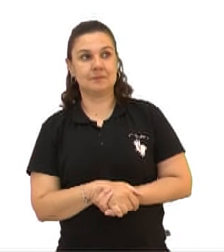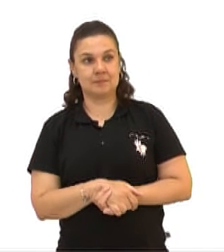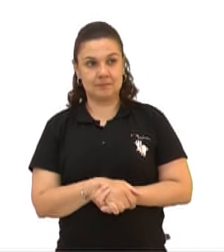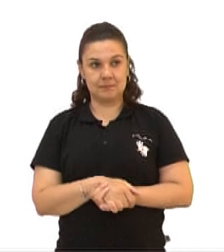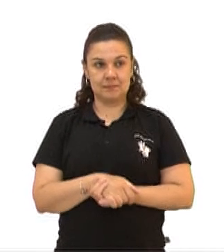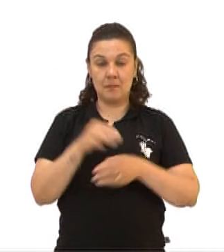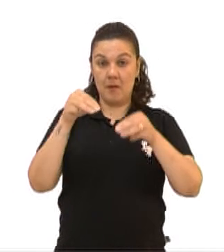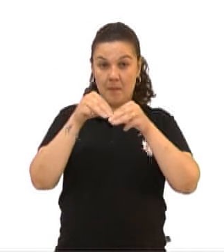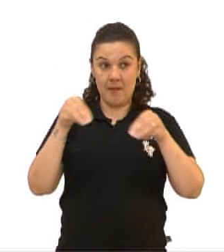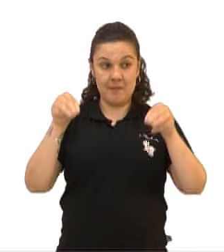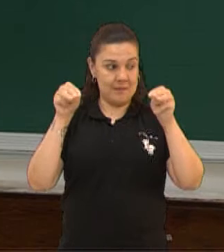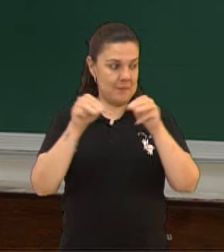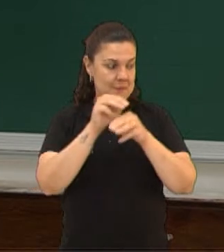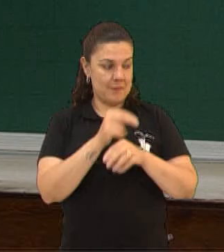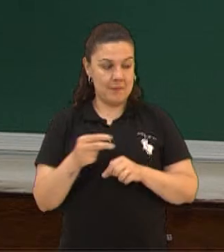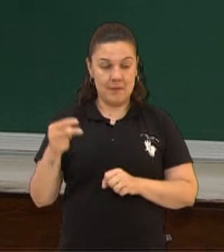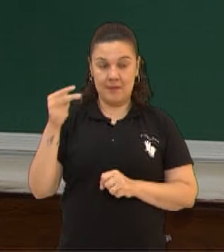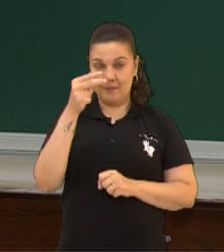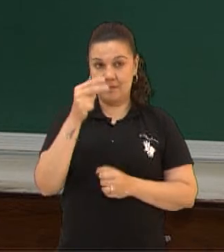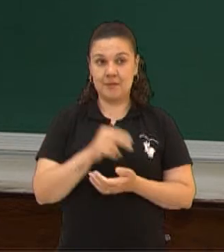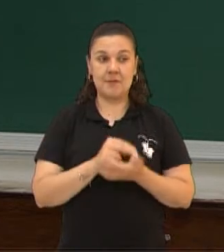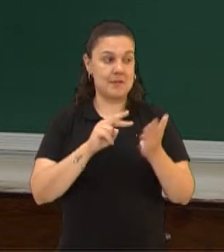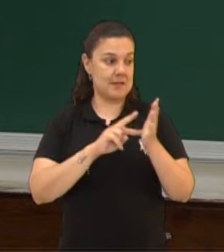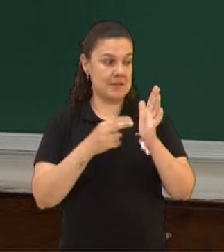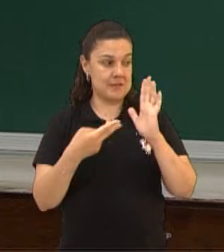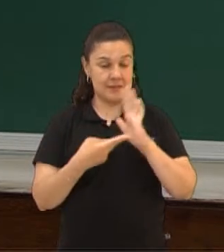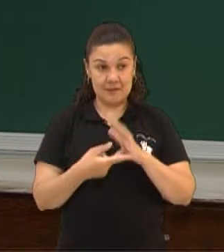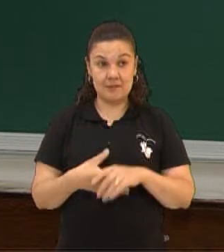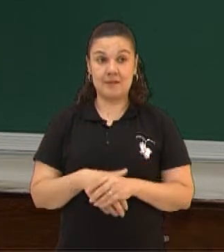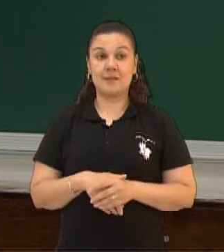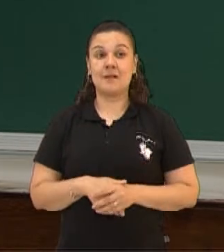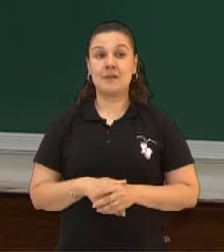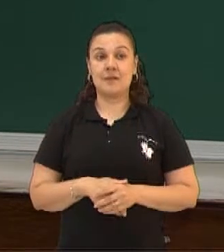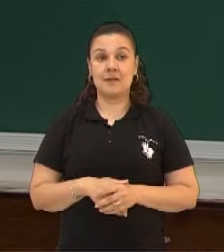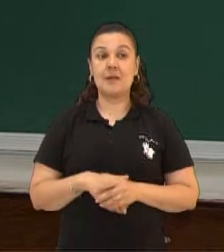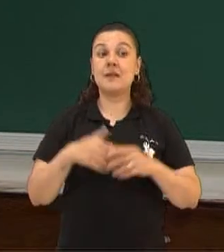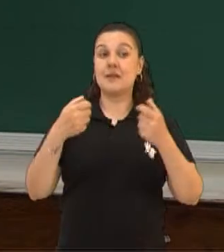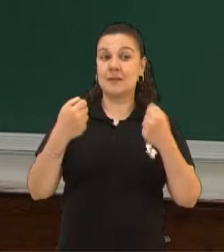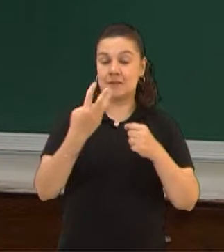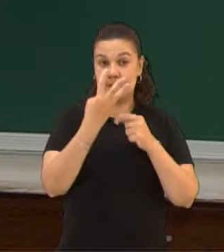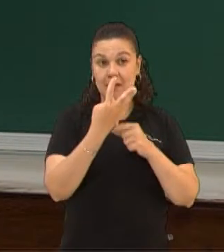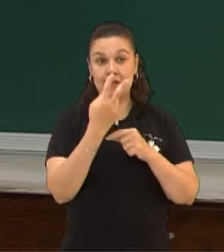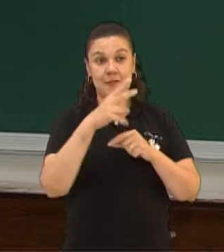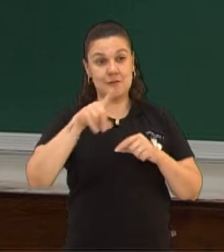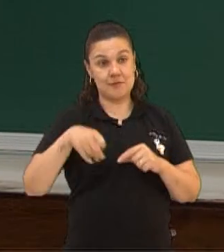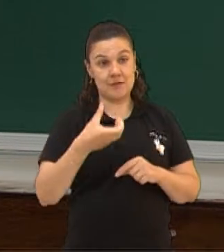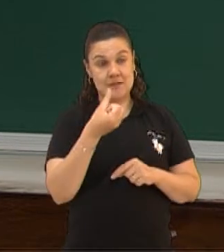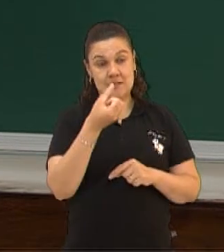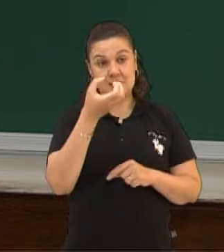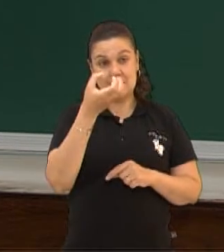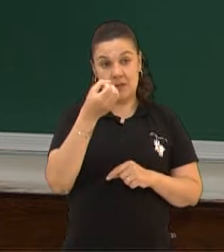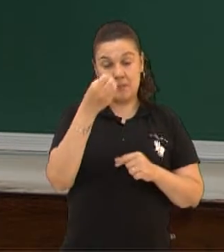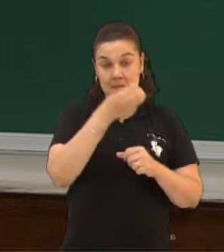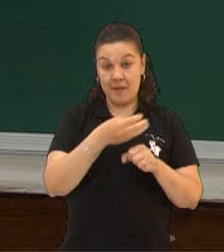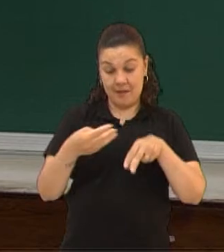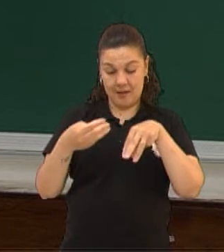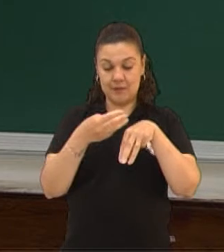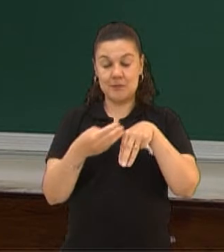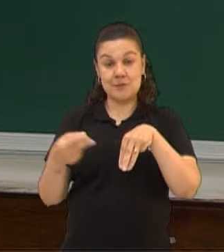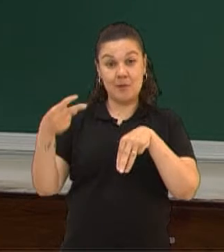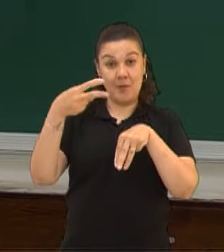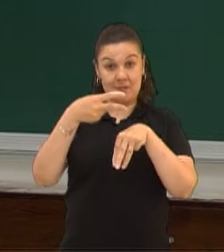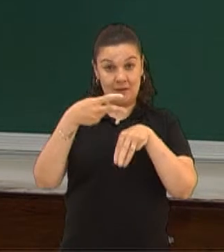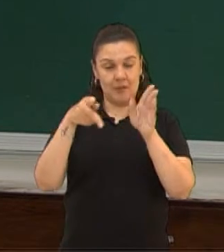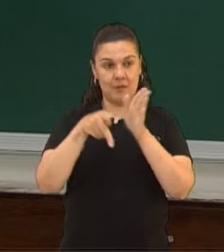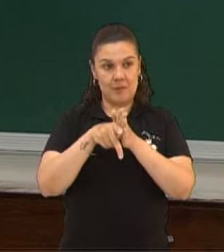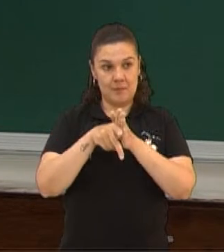32,60 metros quadrados. O que significa isso? Que nós vamos precisar de 32,60 metros quadrados